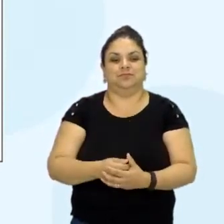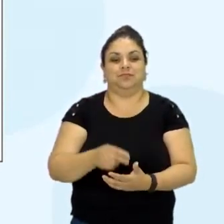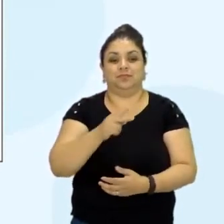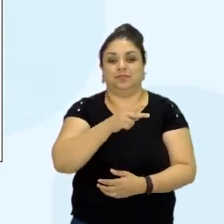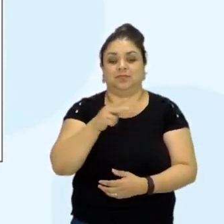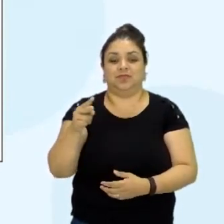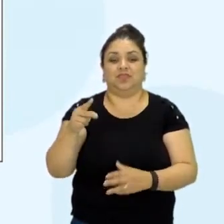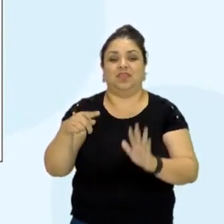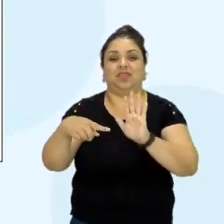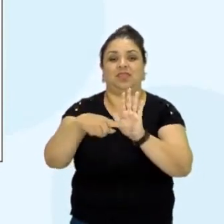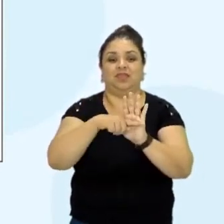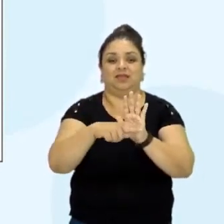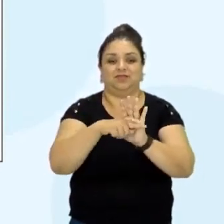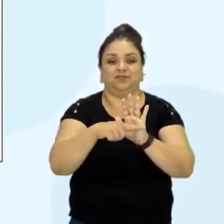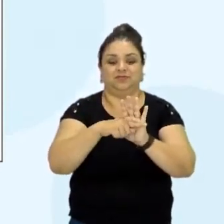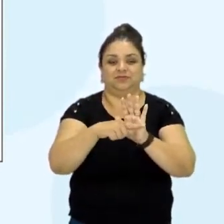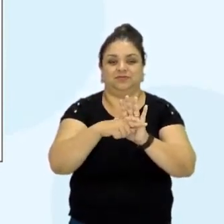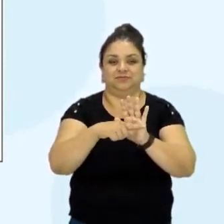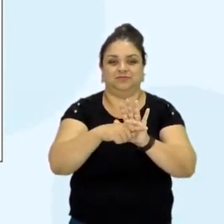negativo